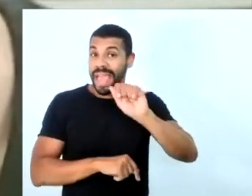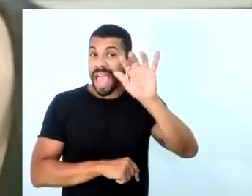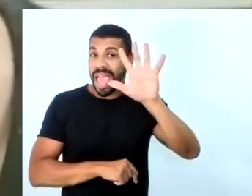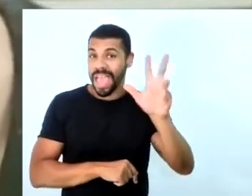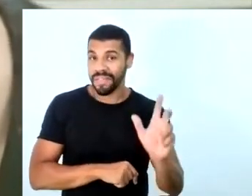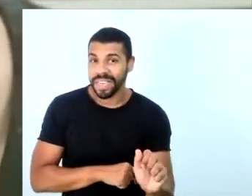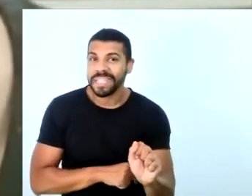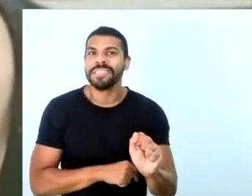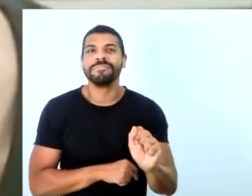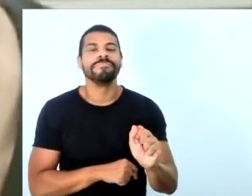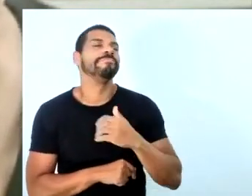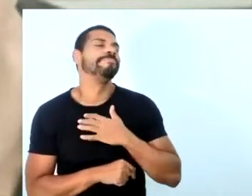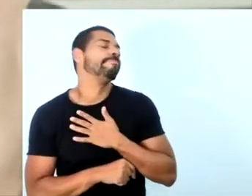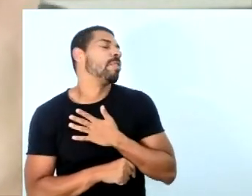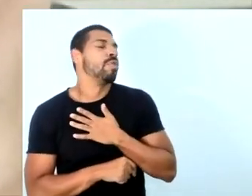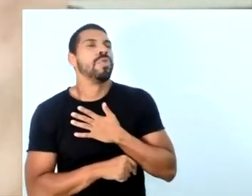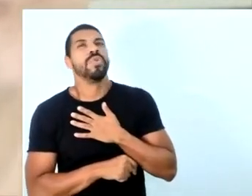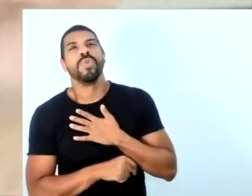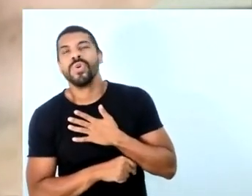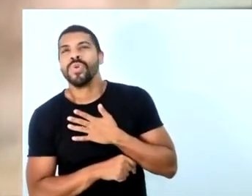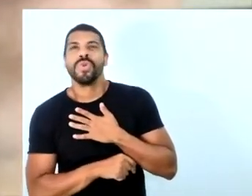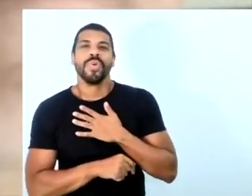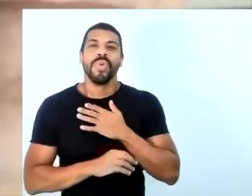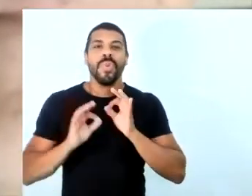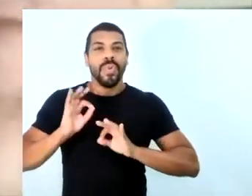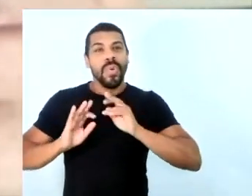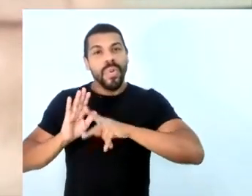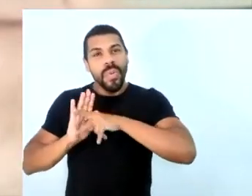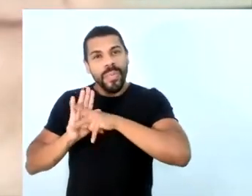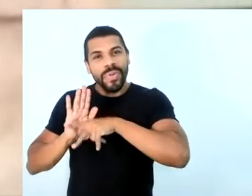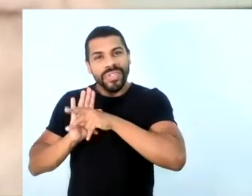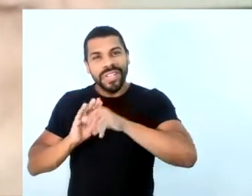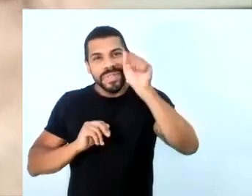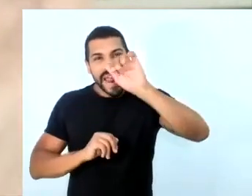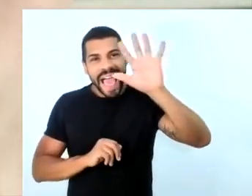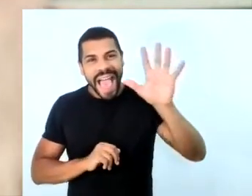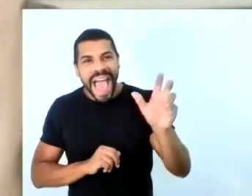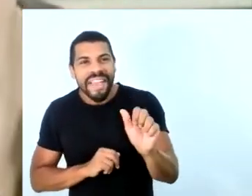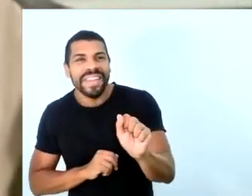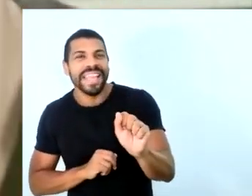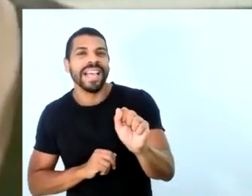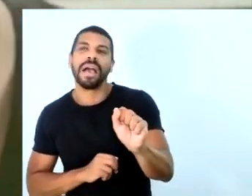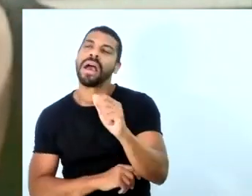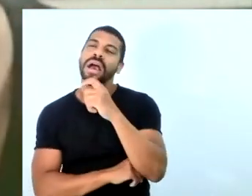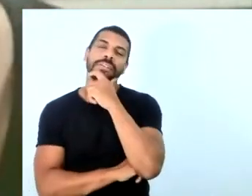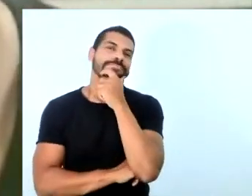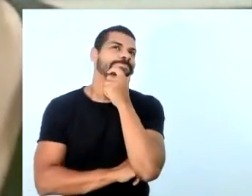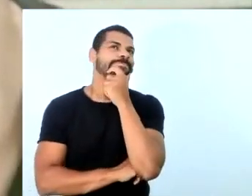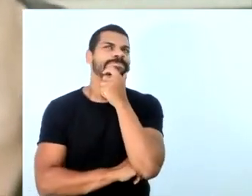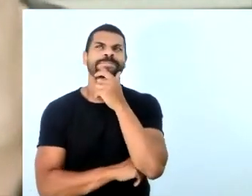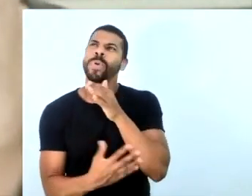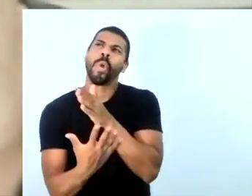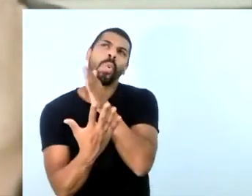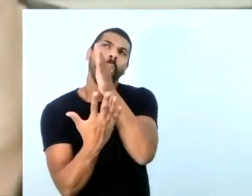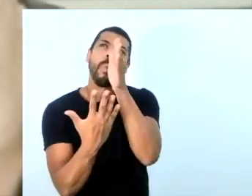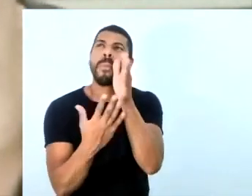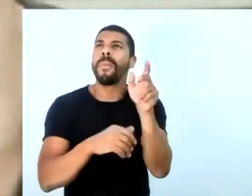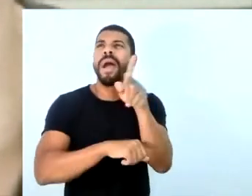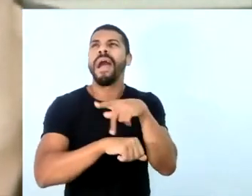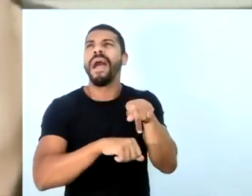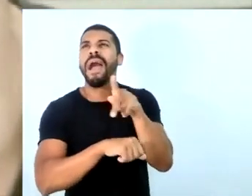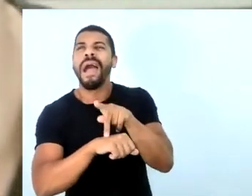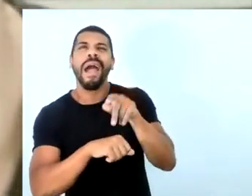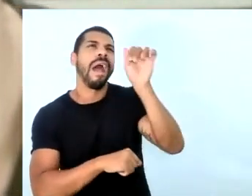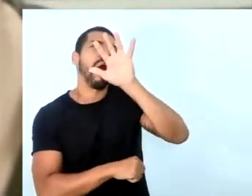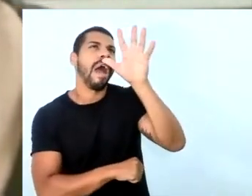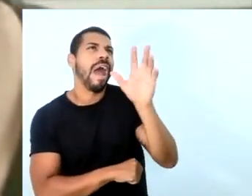Eu queria muito um dia assim editar um projeto em África, sabe? Em algum país, assim, pegar